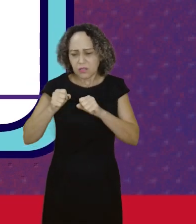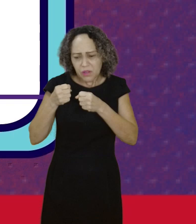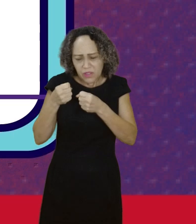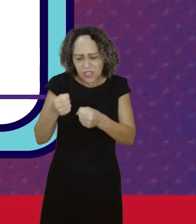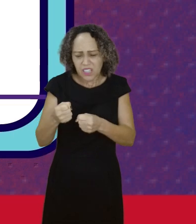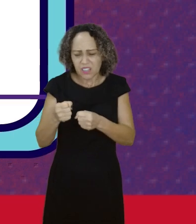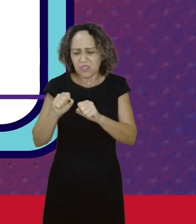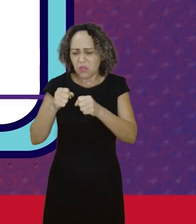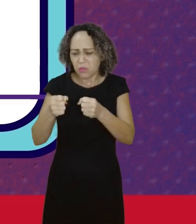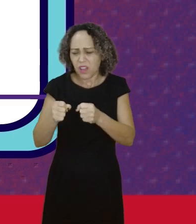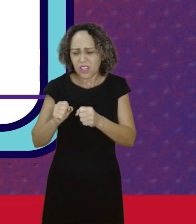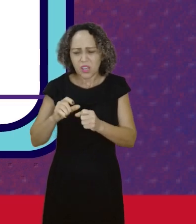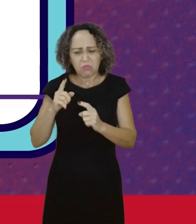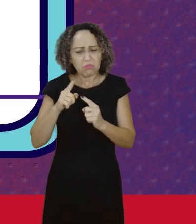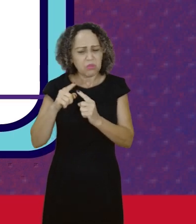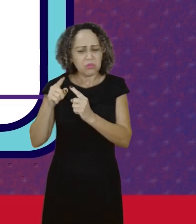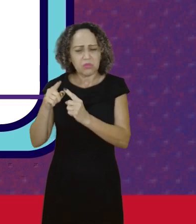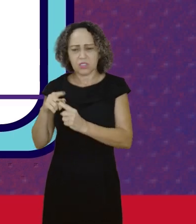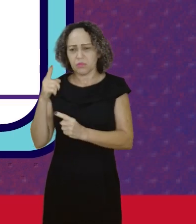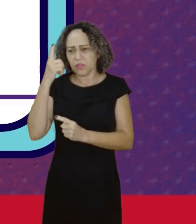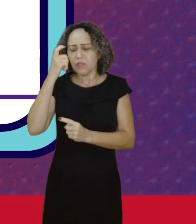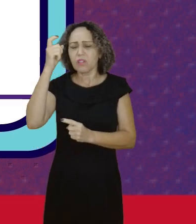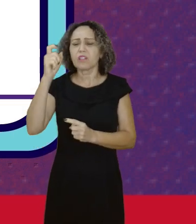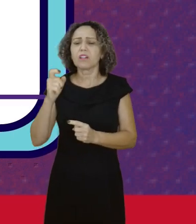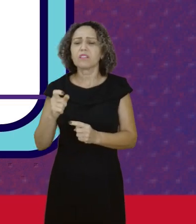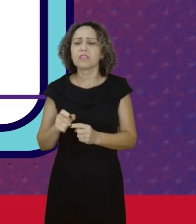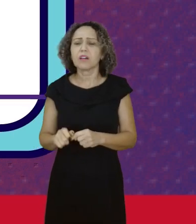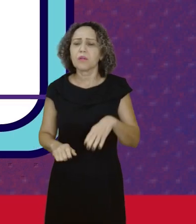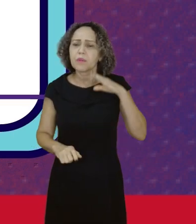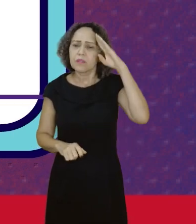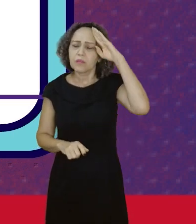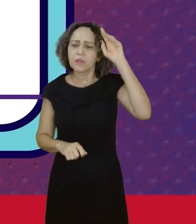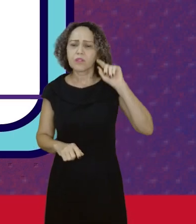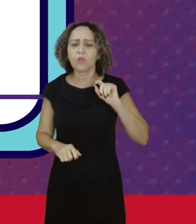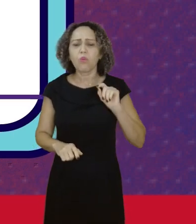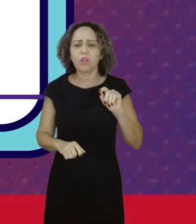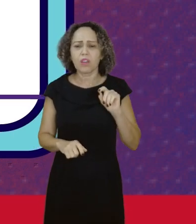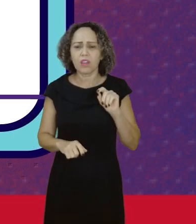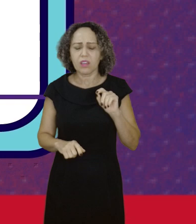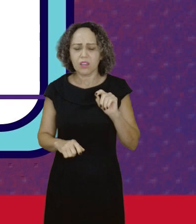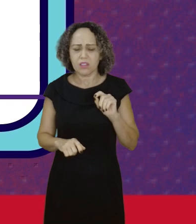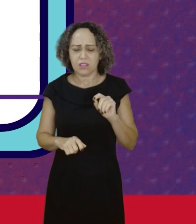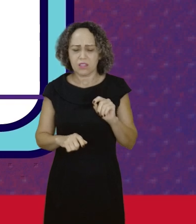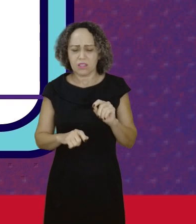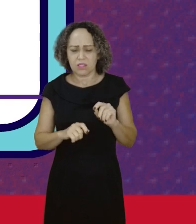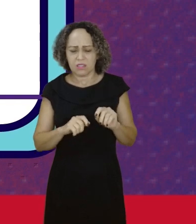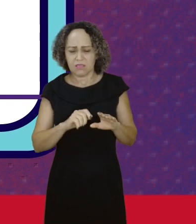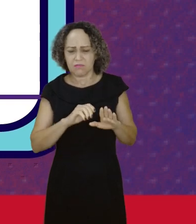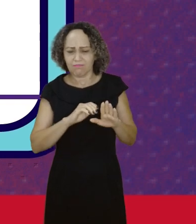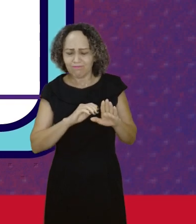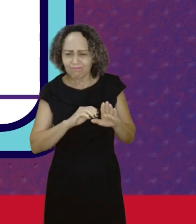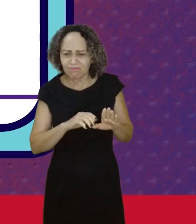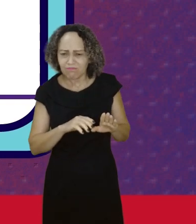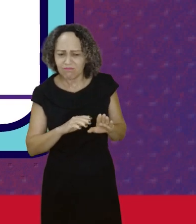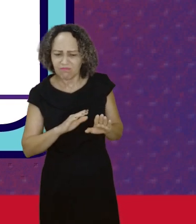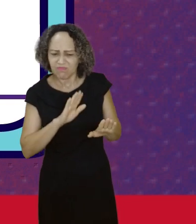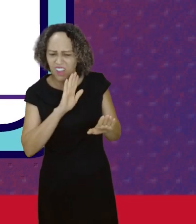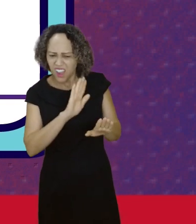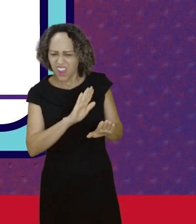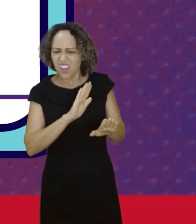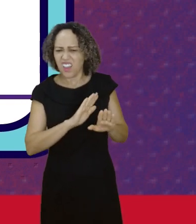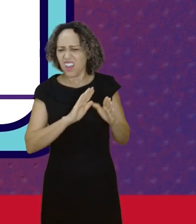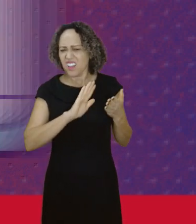de violência, especialmente a intimidação sistemática no âmbito das